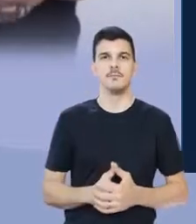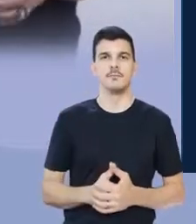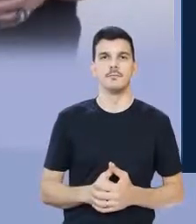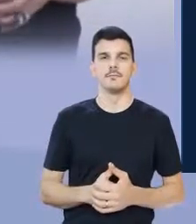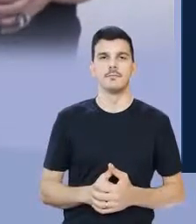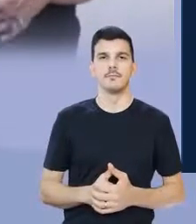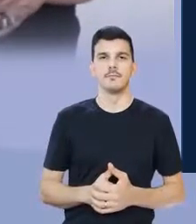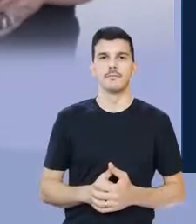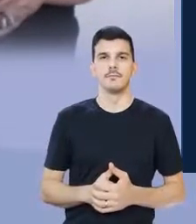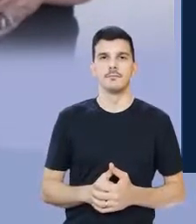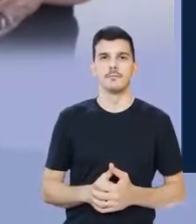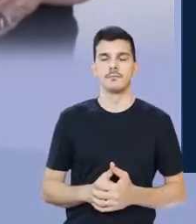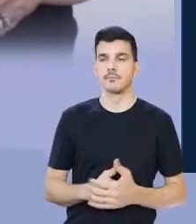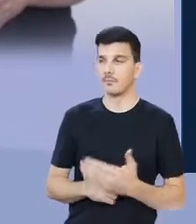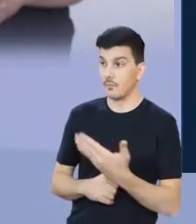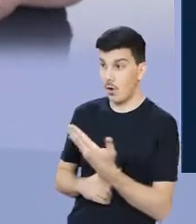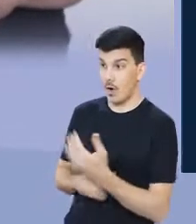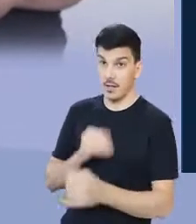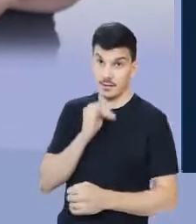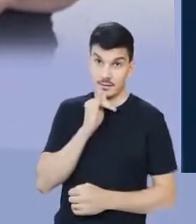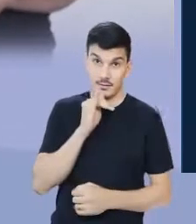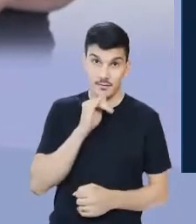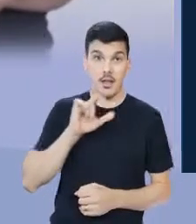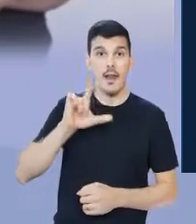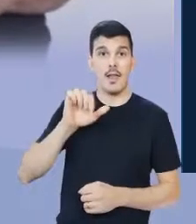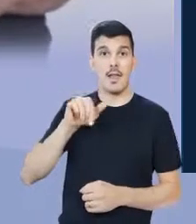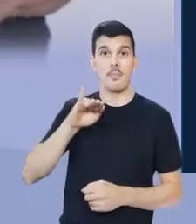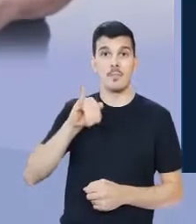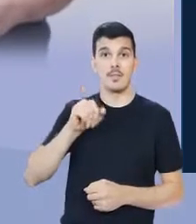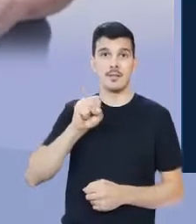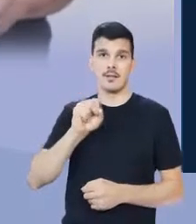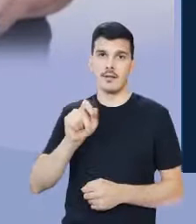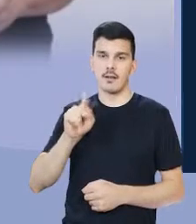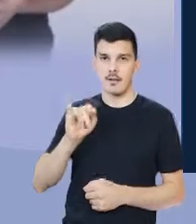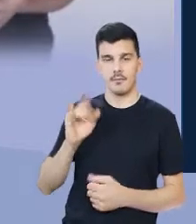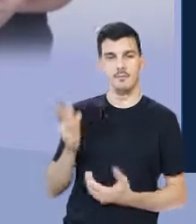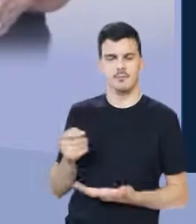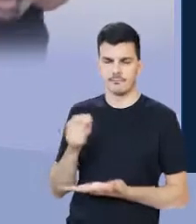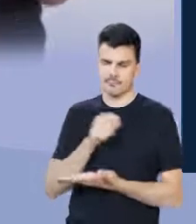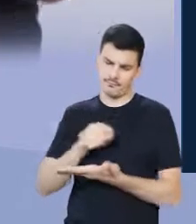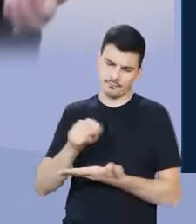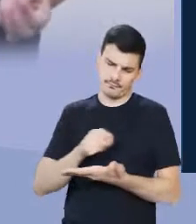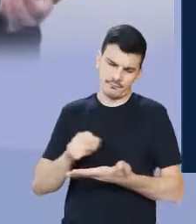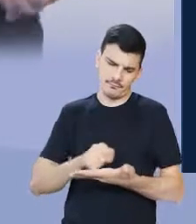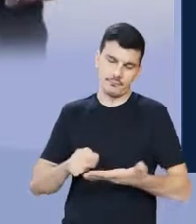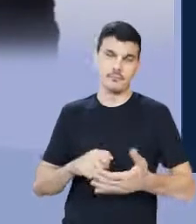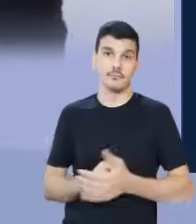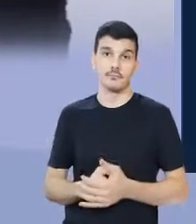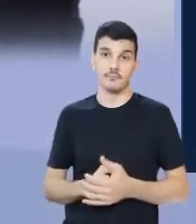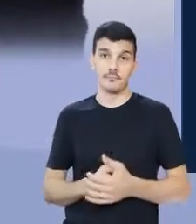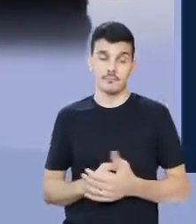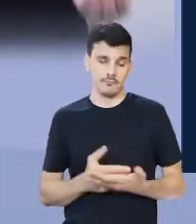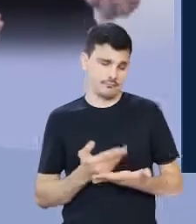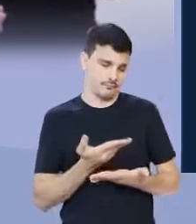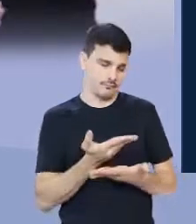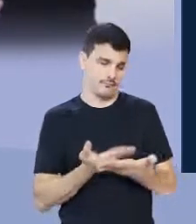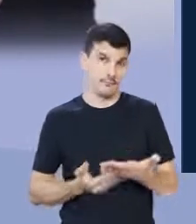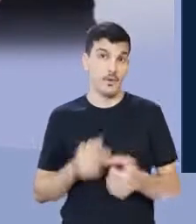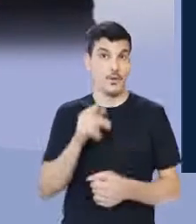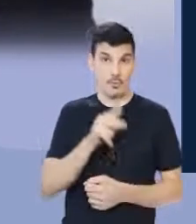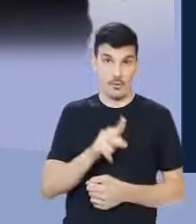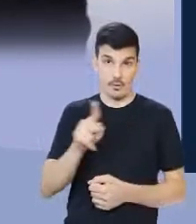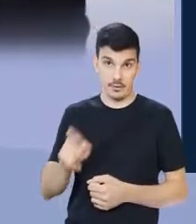Torquato Neto. Leminski, curitibano, escritor,